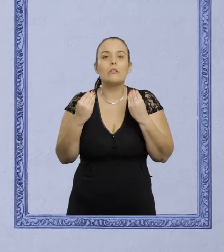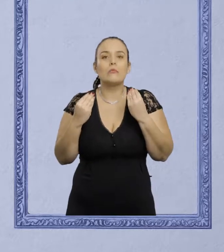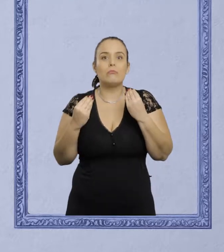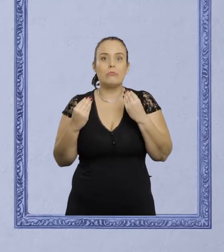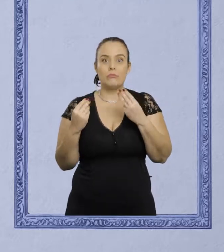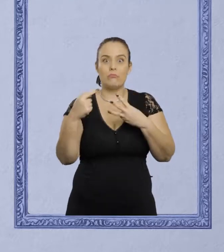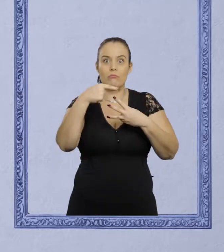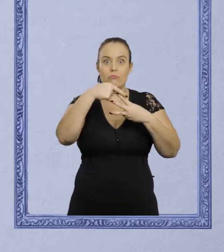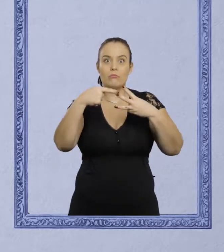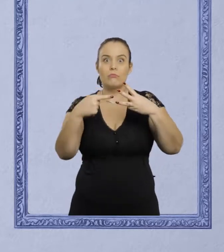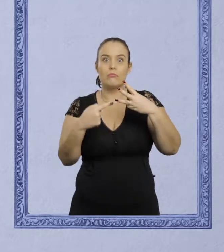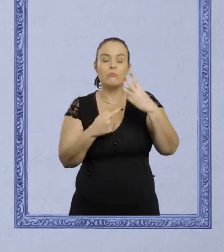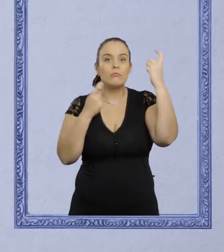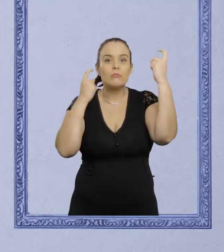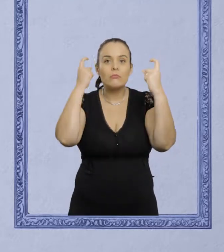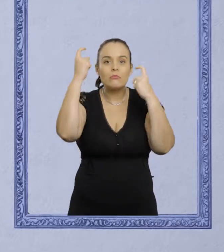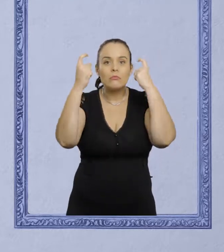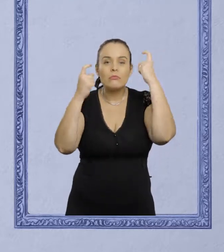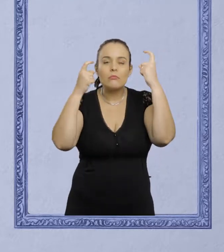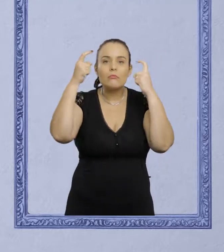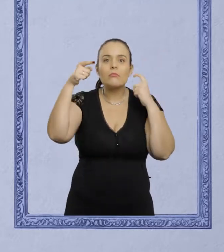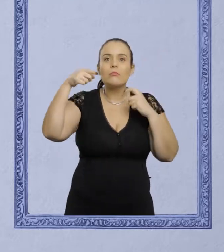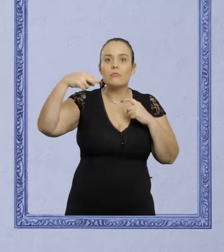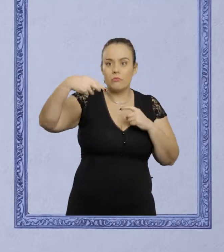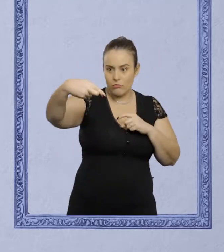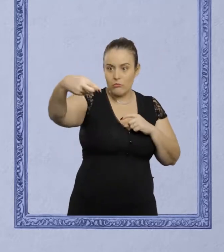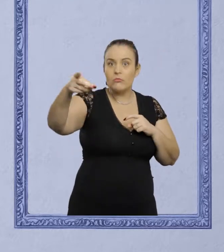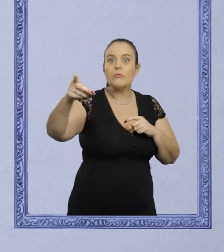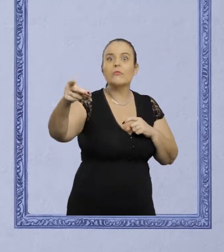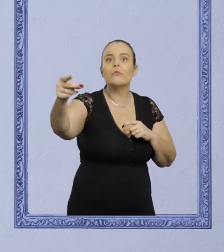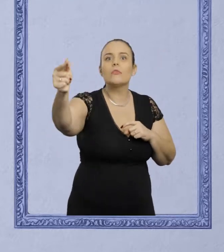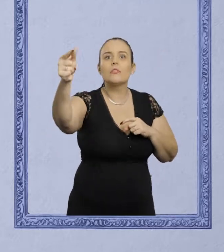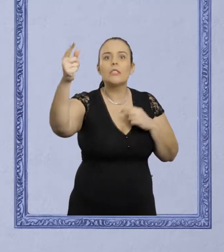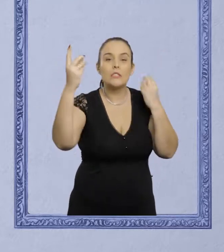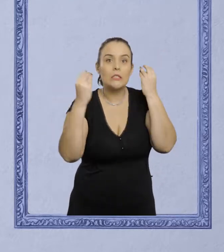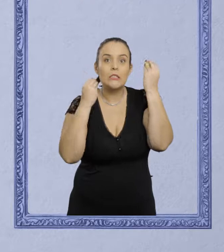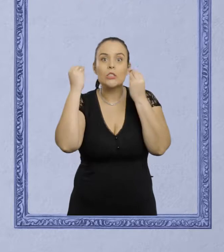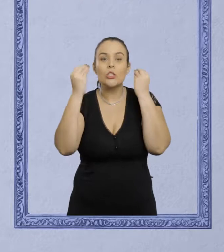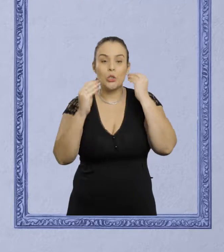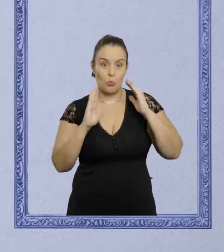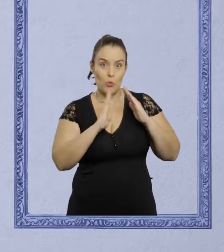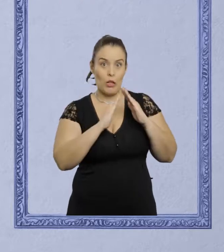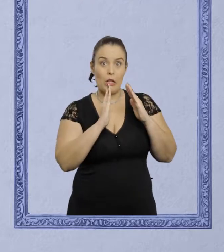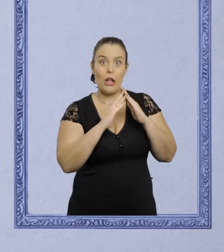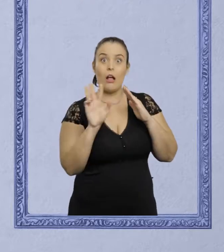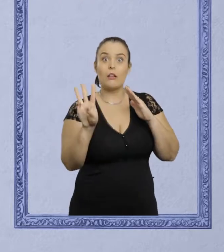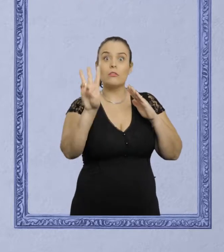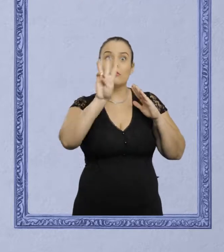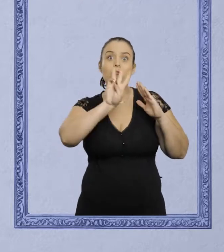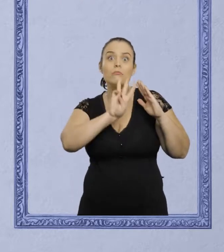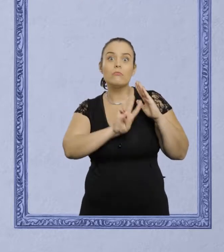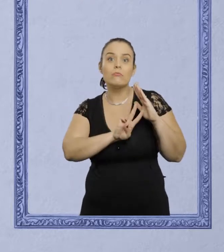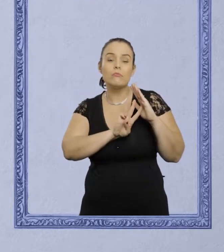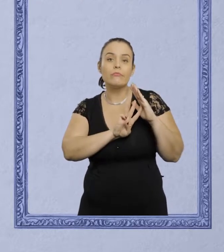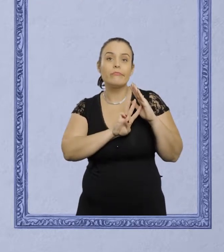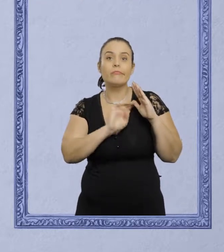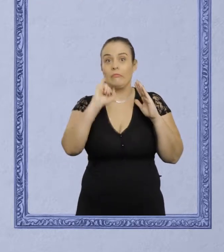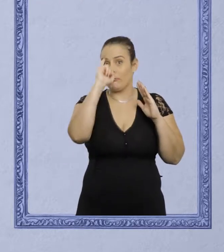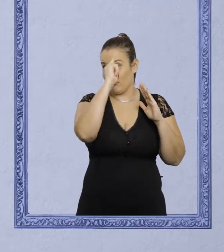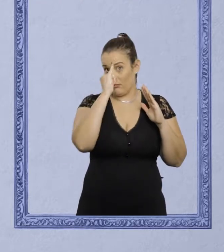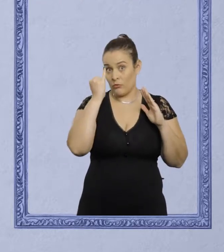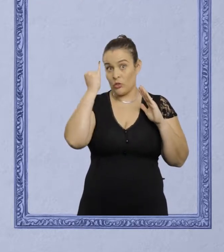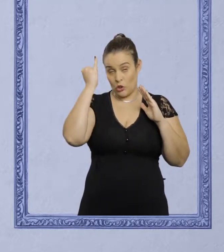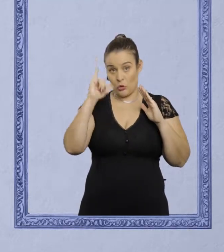e Miguel ficaram preocupados. Se Peter Pan desaparecesse, eles não saberiam como voltar para casa.